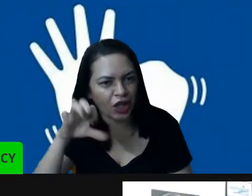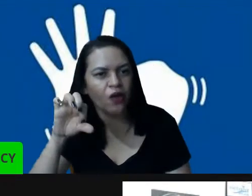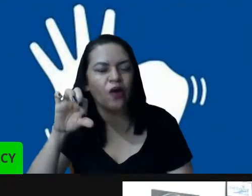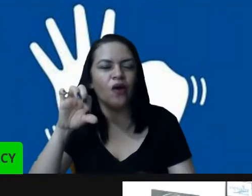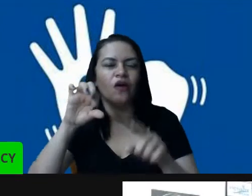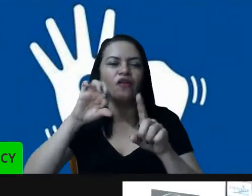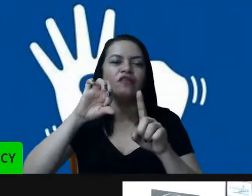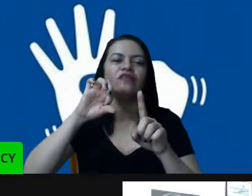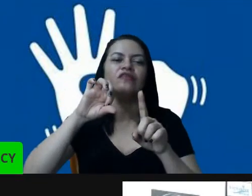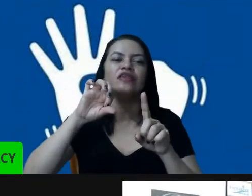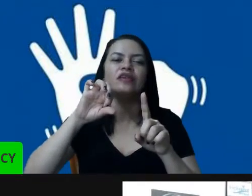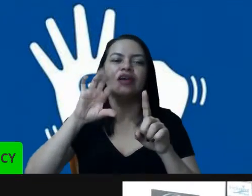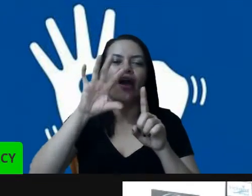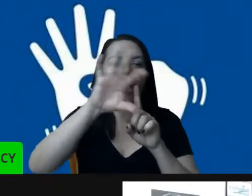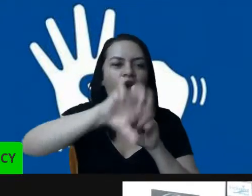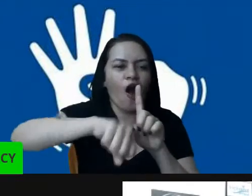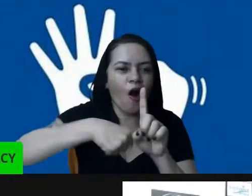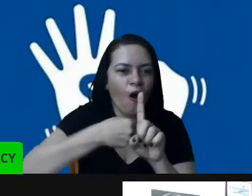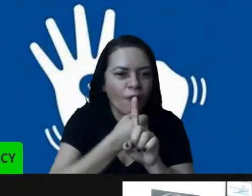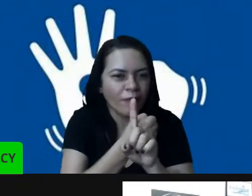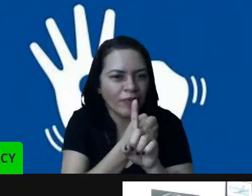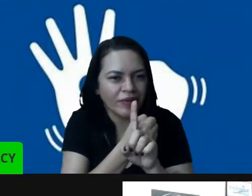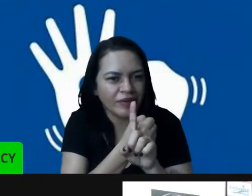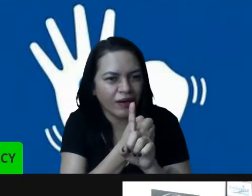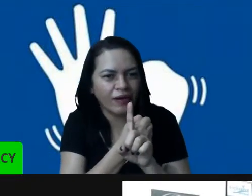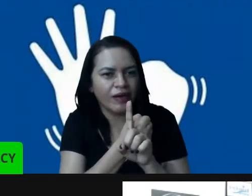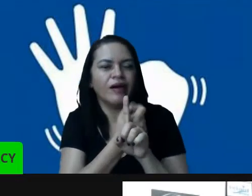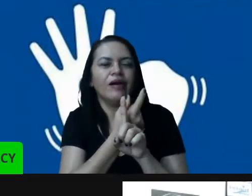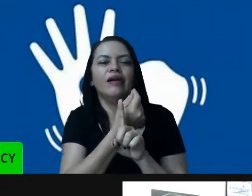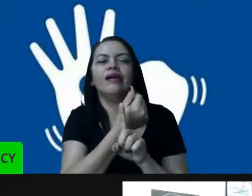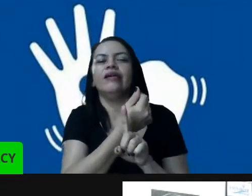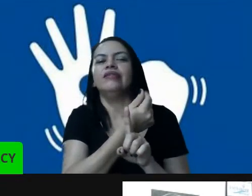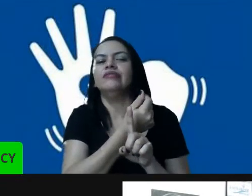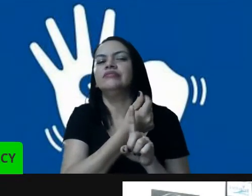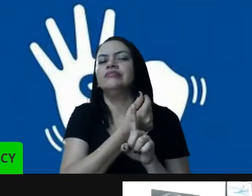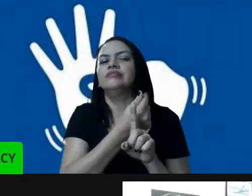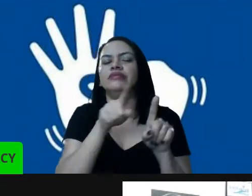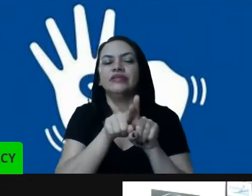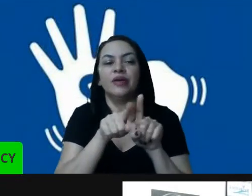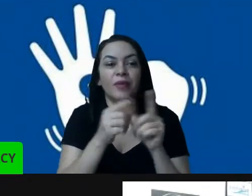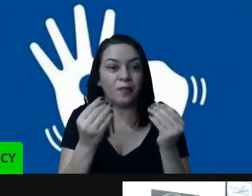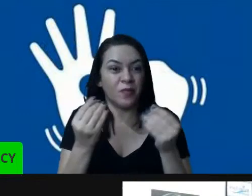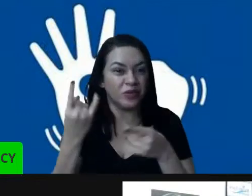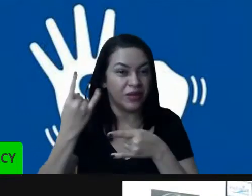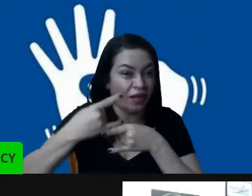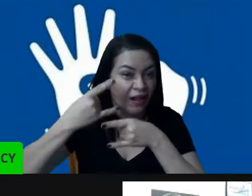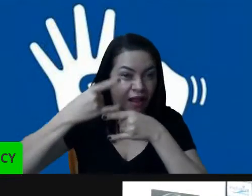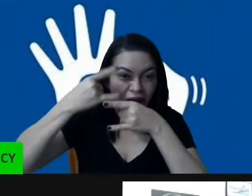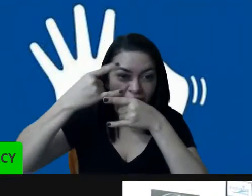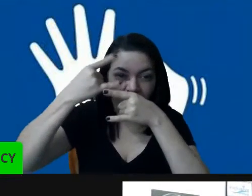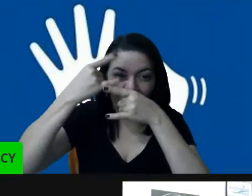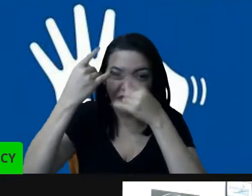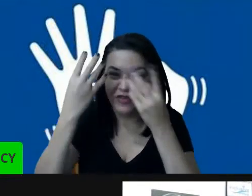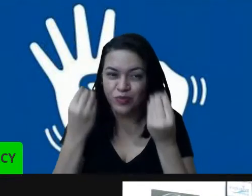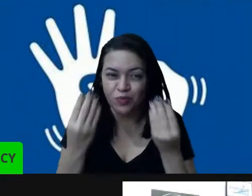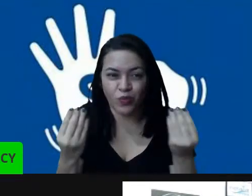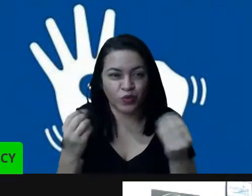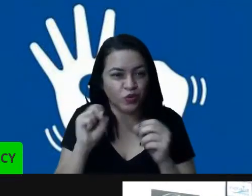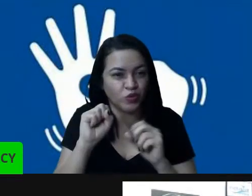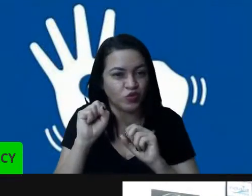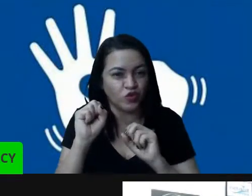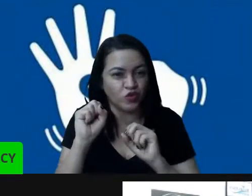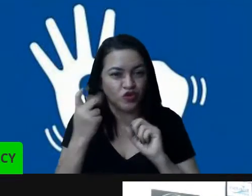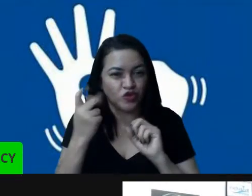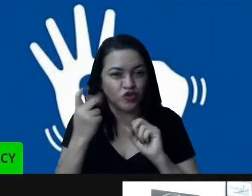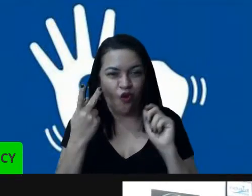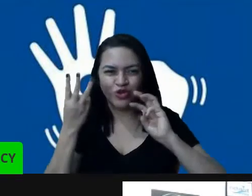e que também aquelas tem muitas lives, né? Tem acontecido muitas lives, muitos shows. E eu observo assim as